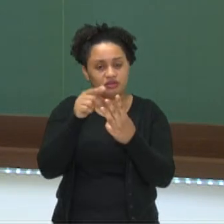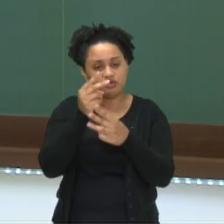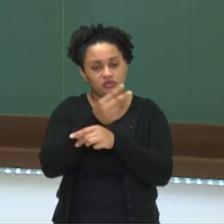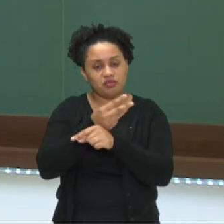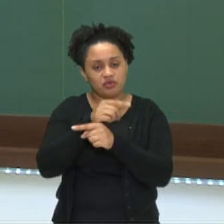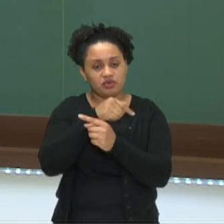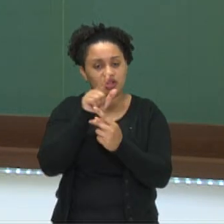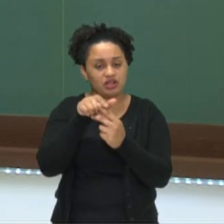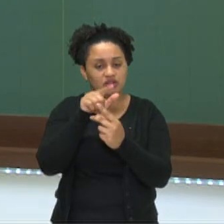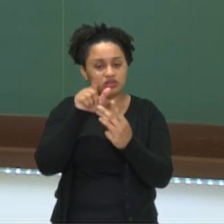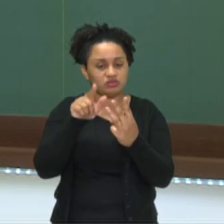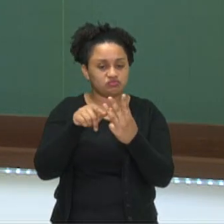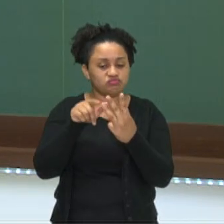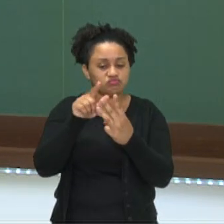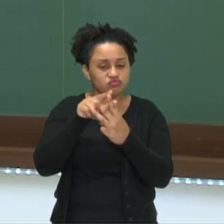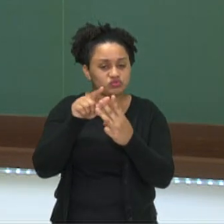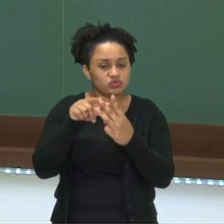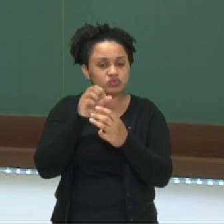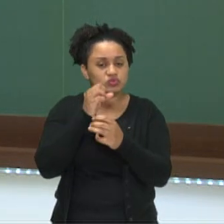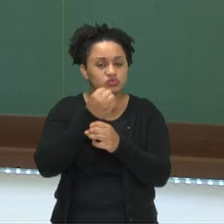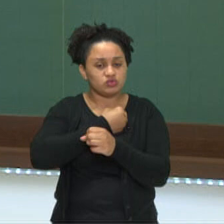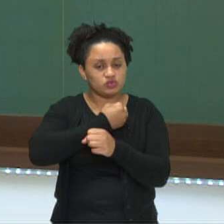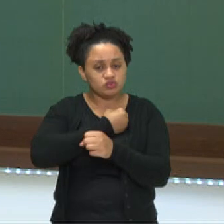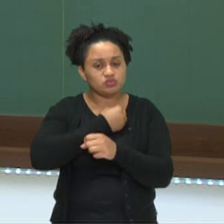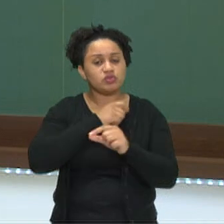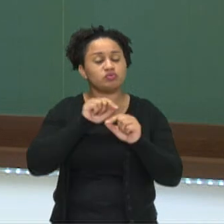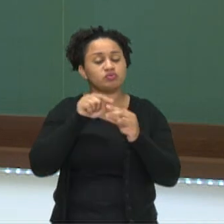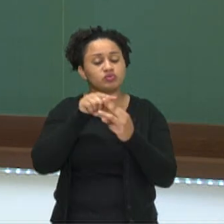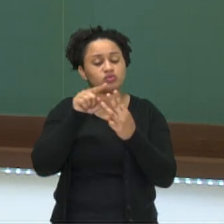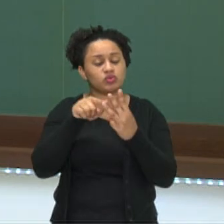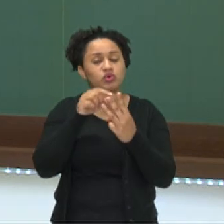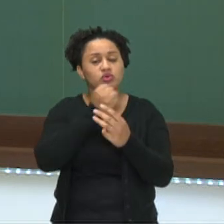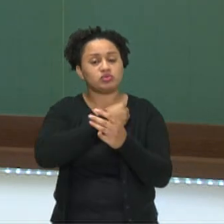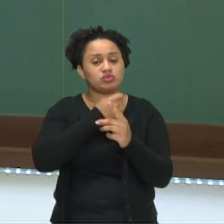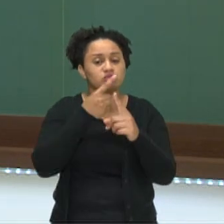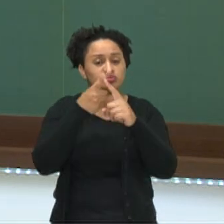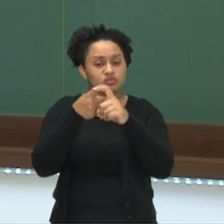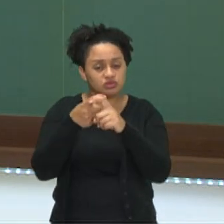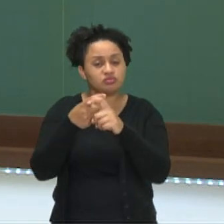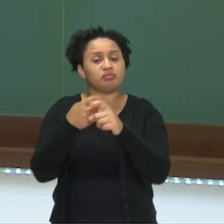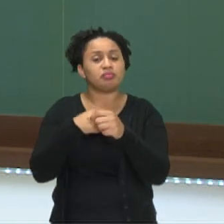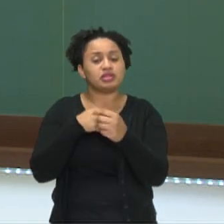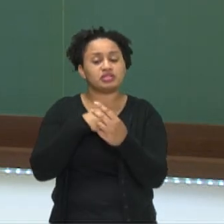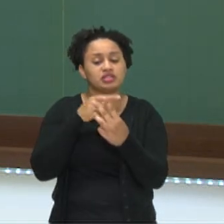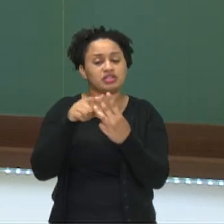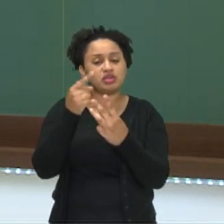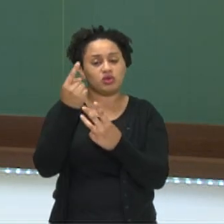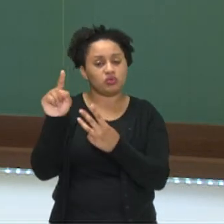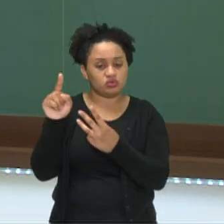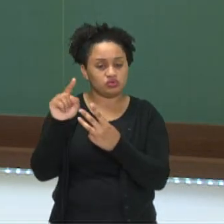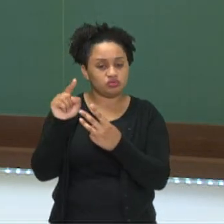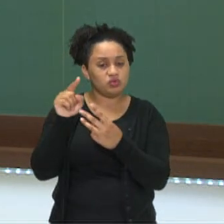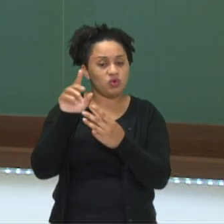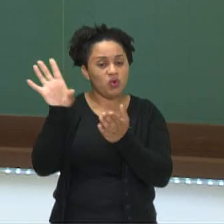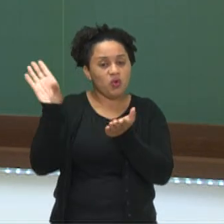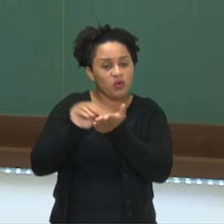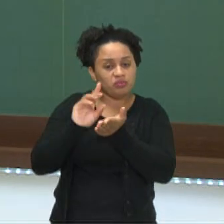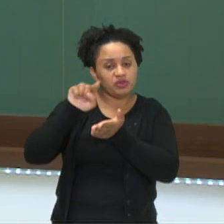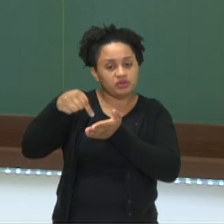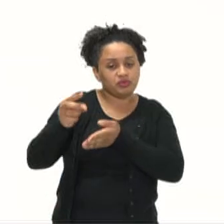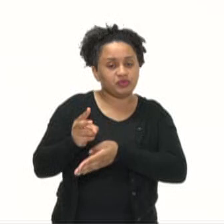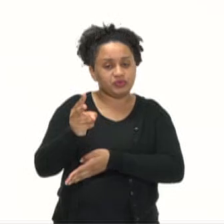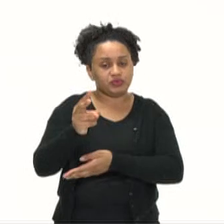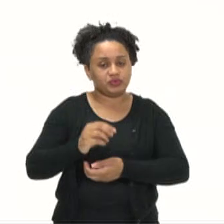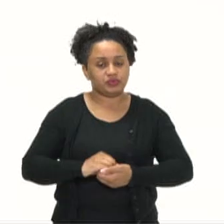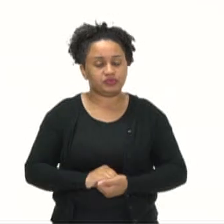que o número central tem que dar aquela soma, e esses 2 números multiplicados tem que dar o último termo. Copia aí que a gente já continua.